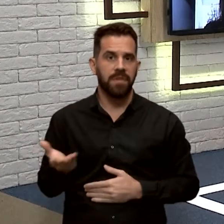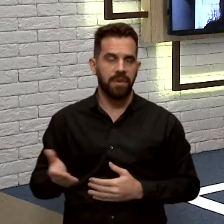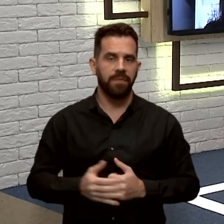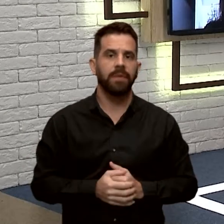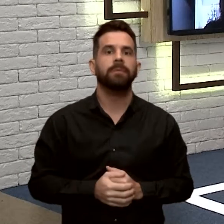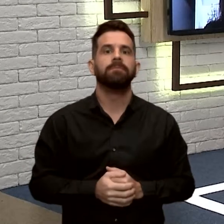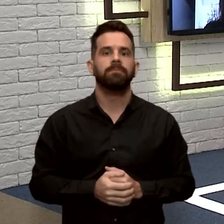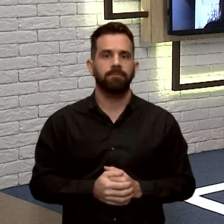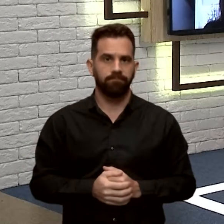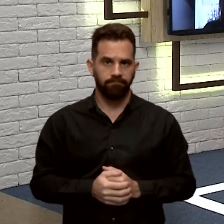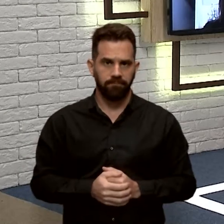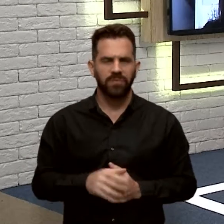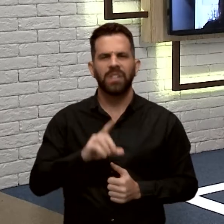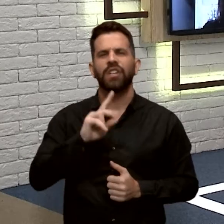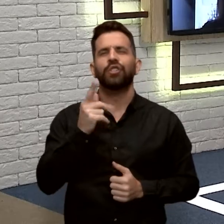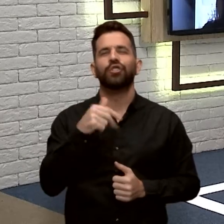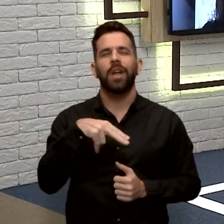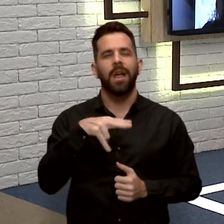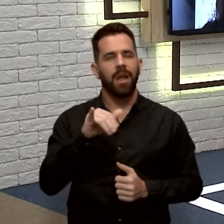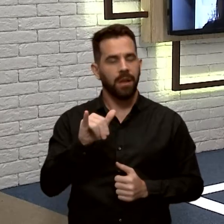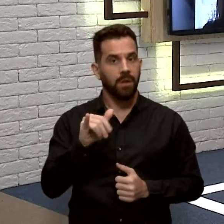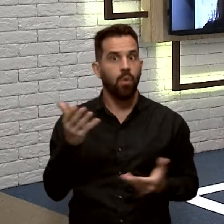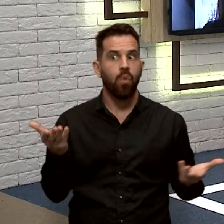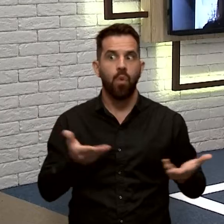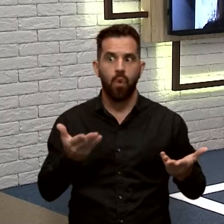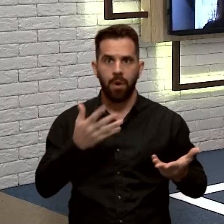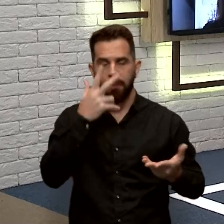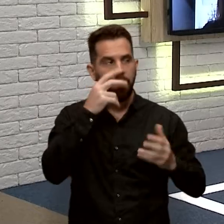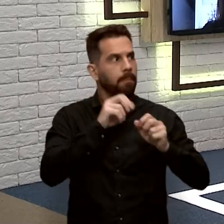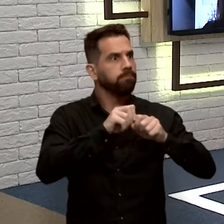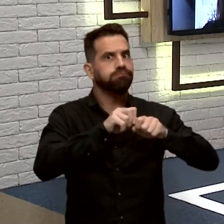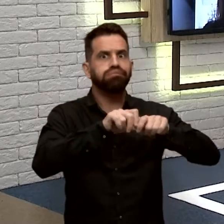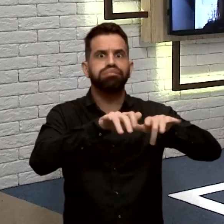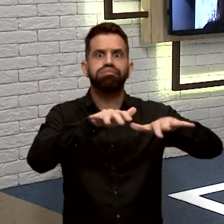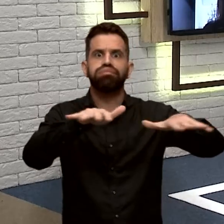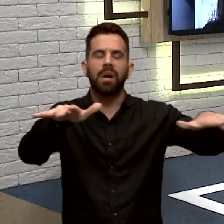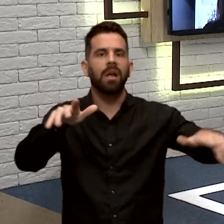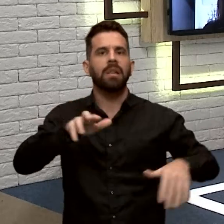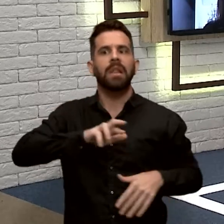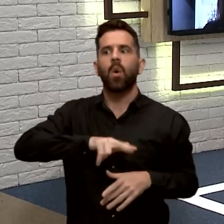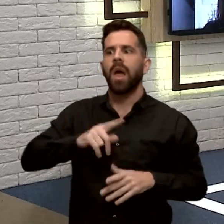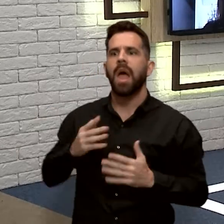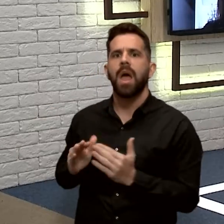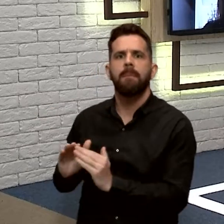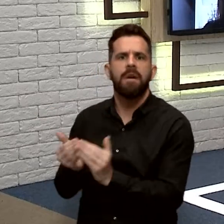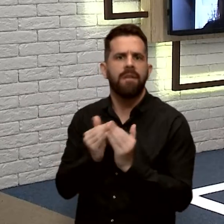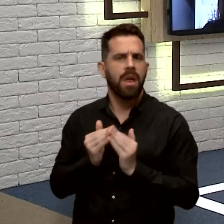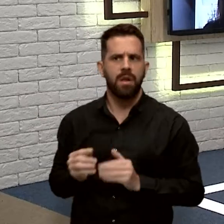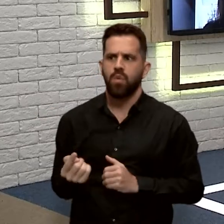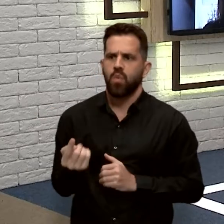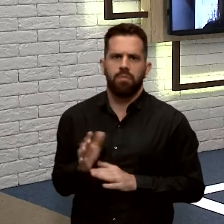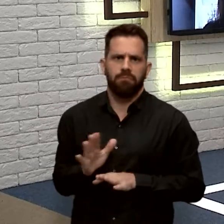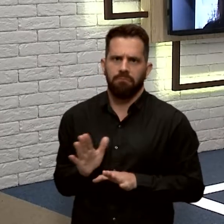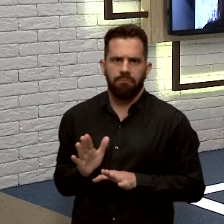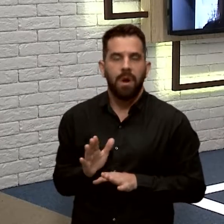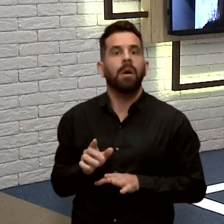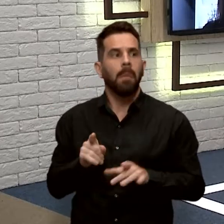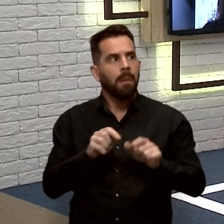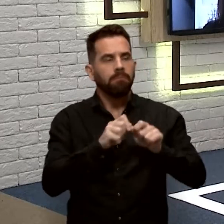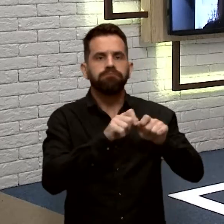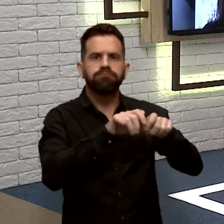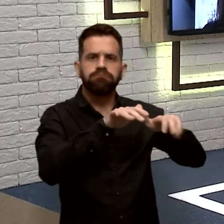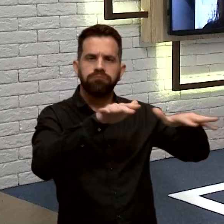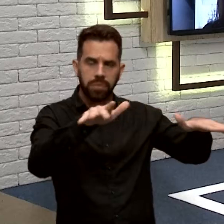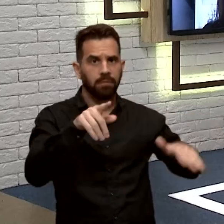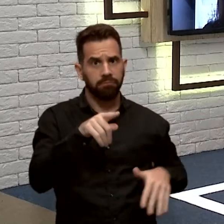dia o rap está muito mais presente, muito mais amplo, né? Ele não está mais só ali no contexto da periferia. Eu queria te perguntar o seguinte, isso é